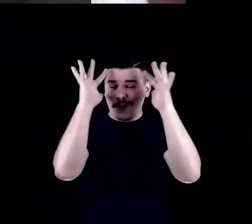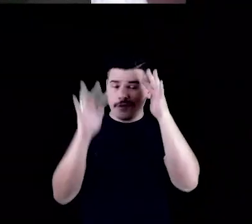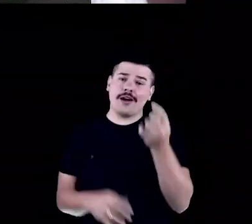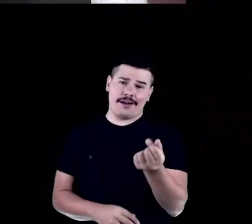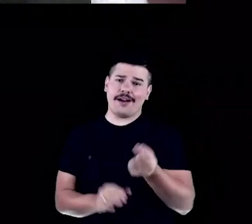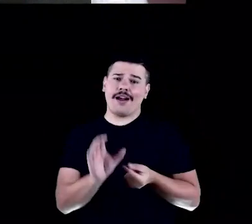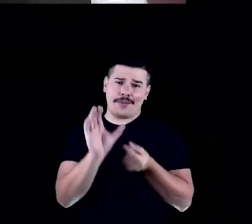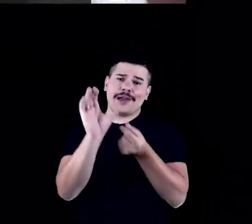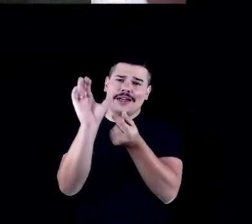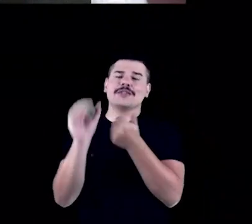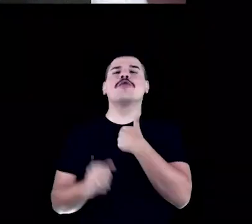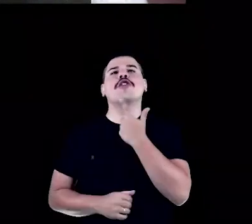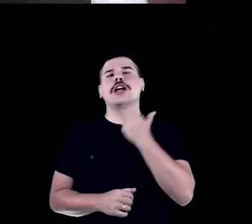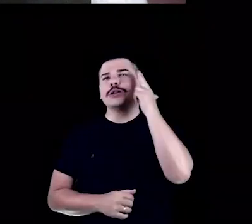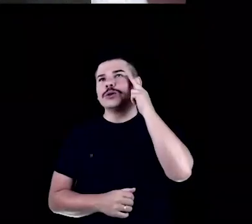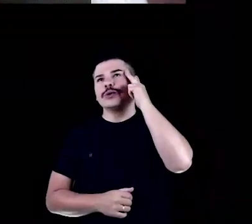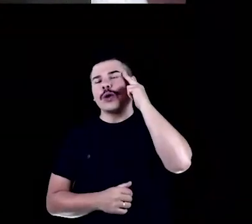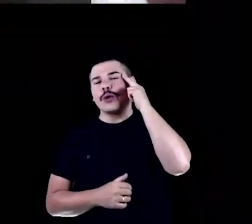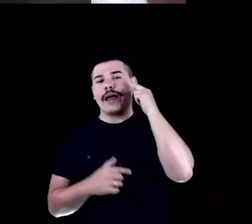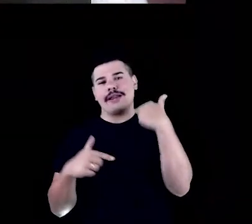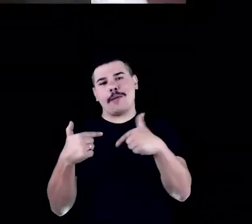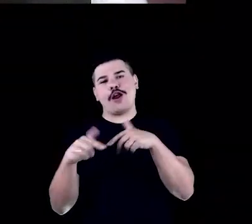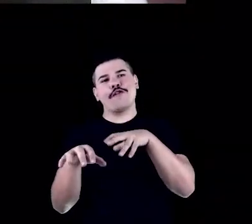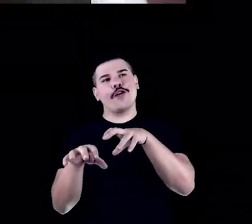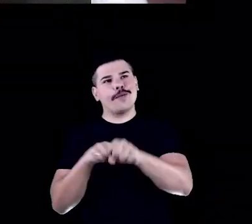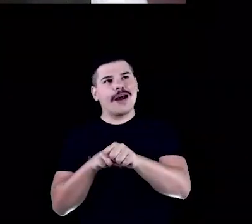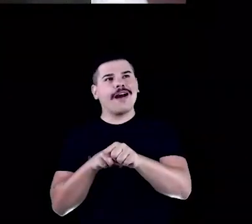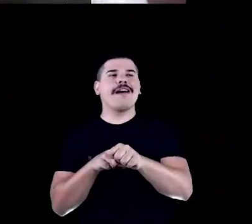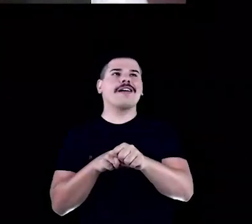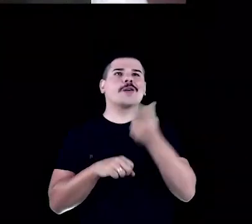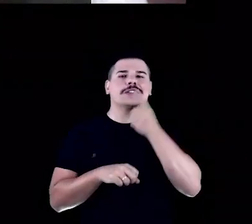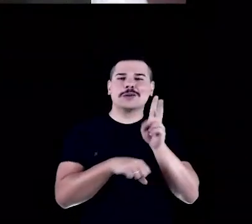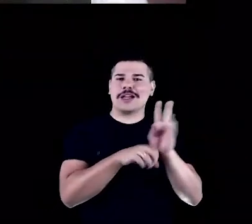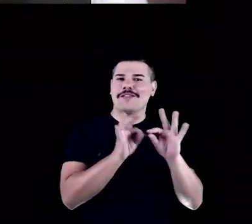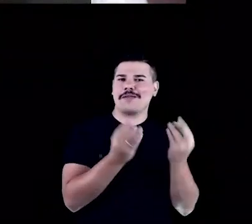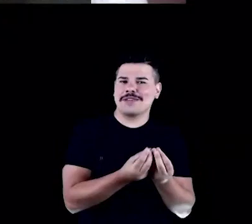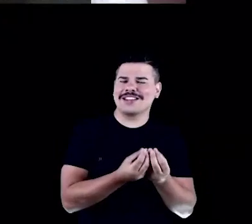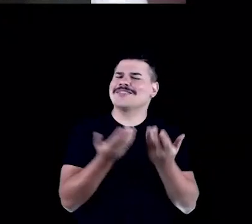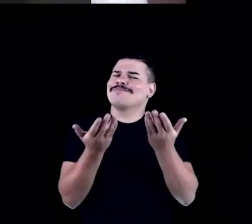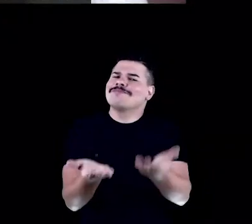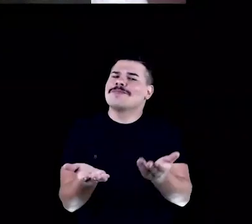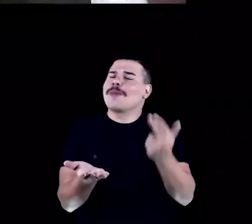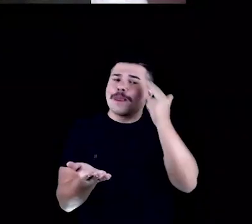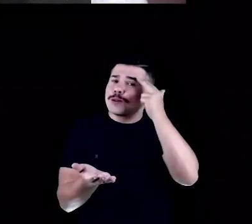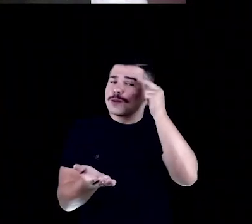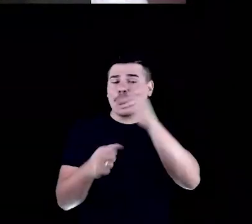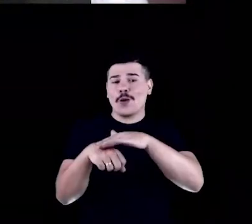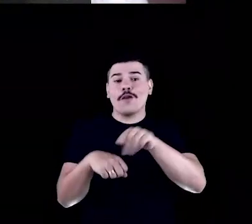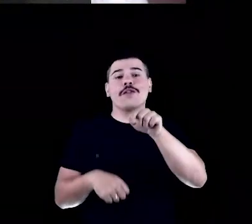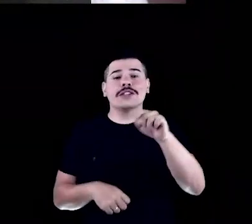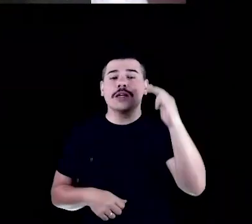assim, de tipo, qual é o seu sonho? Meu sonho é me formar, ter um emprego e uma família. Isso é o seu sonho? Eu não estou falando desse sonho, estou falando qual é o seu